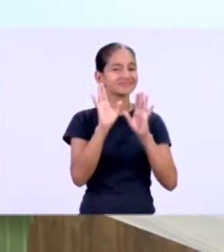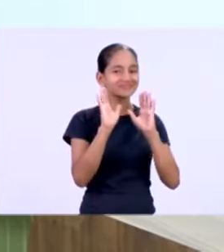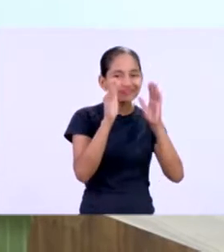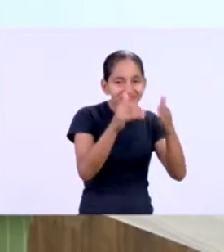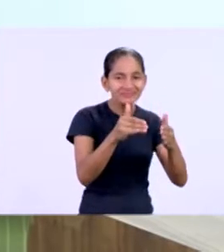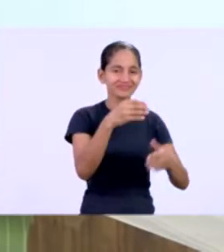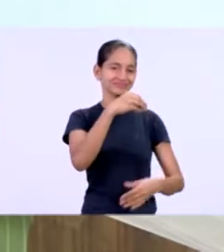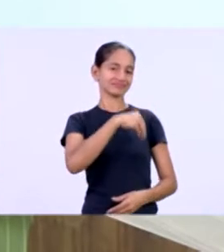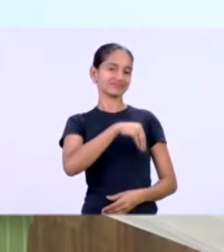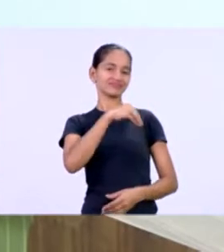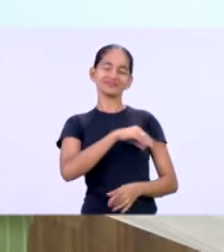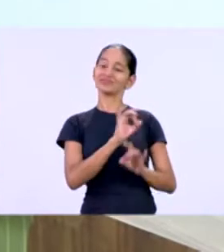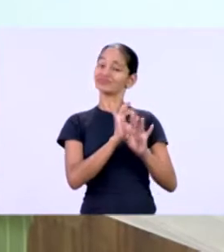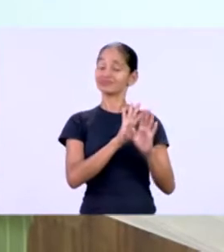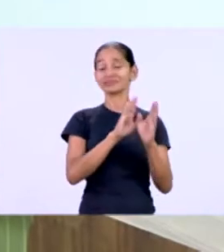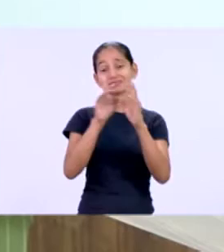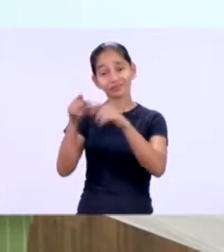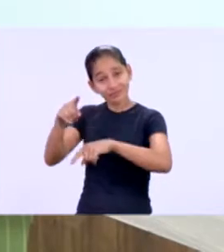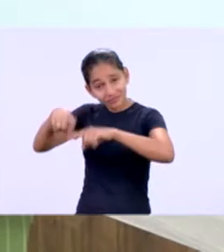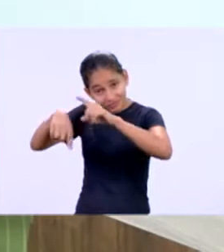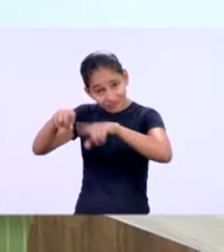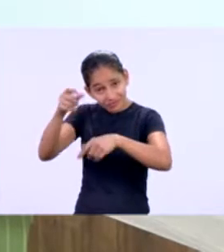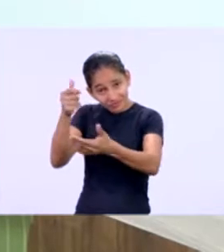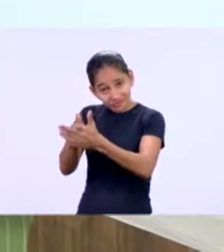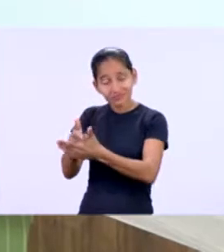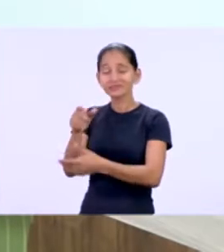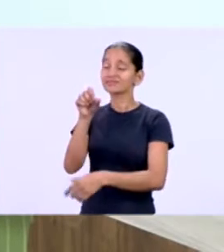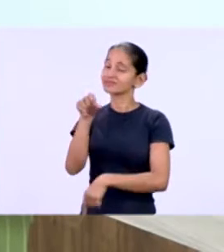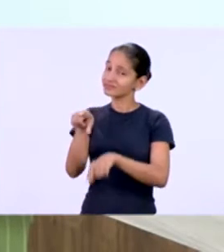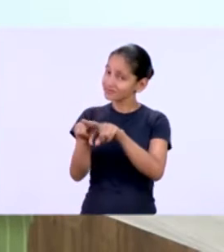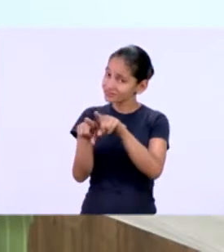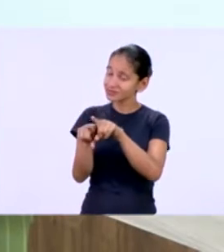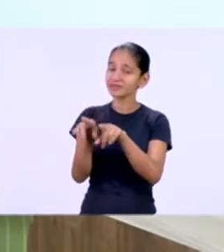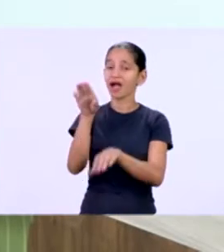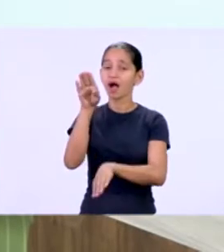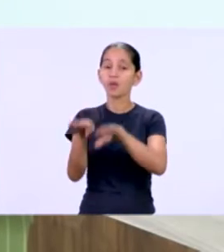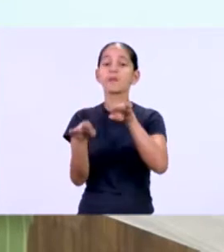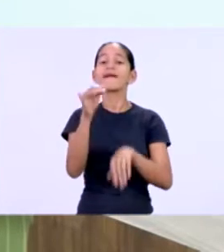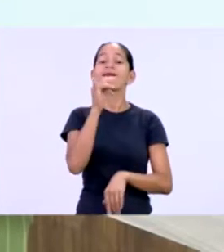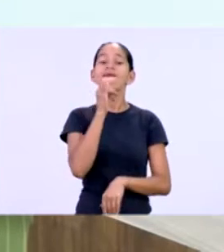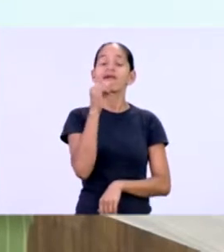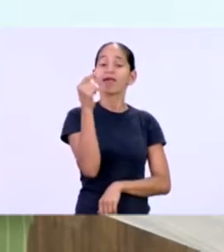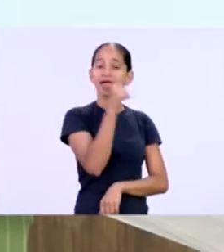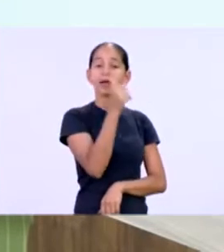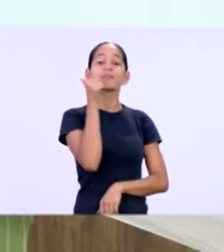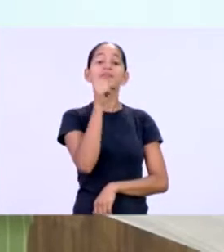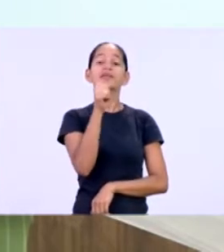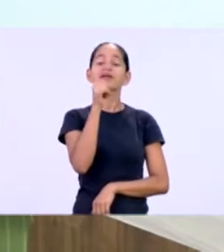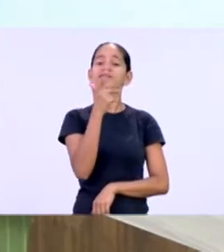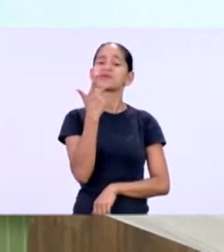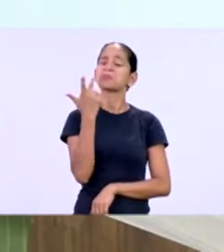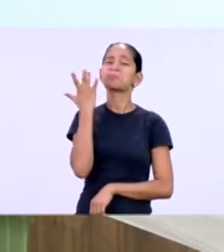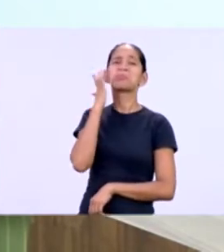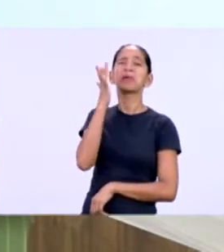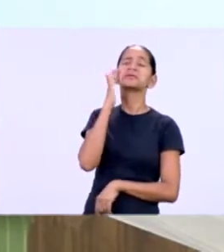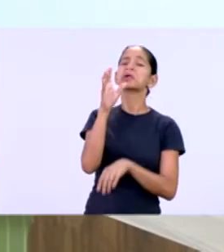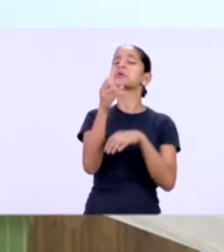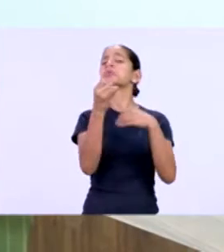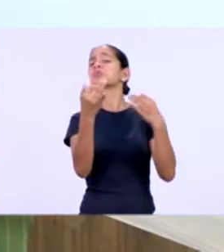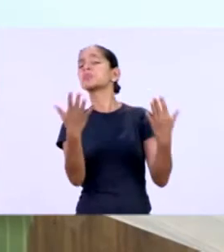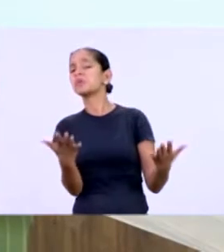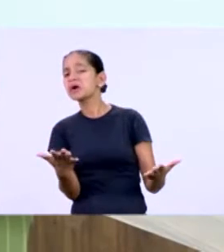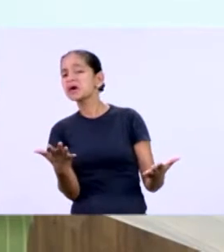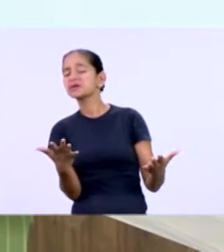sobre o produto que você compra também tem imposto. Outra coisa que nos chama a atenção foi uma lojista onde ela fala assim: olha, eu nem sei quanto é que eu pago de imposto. É